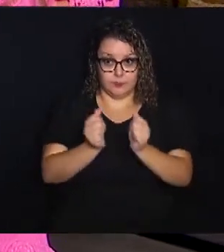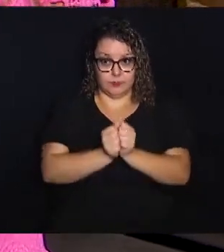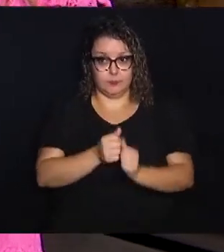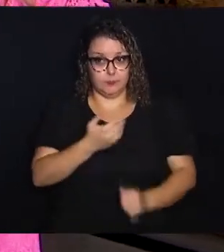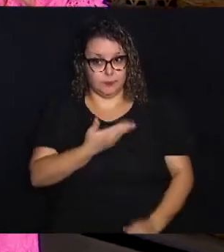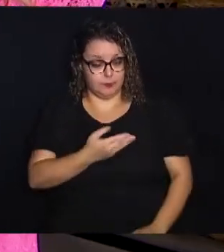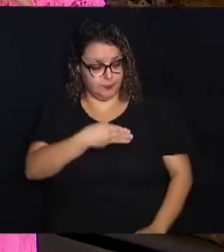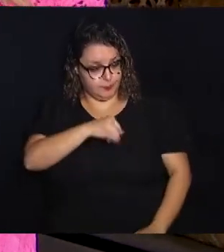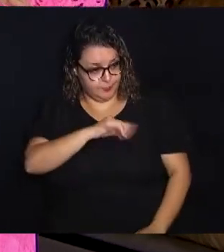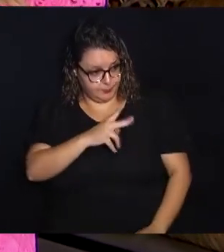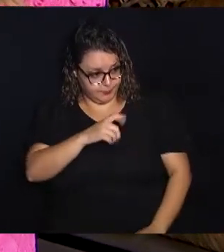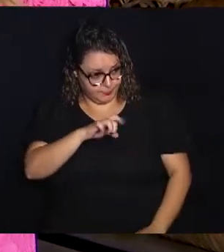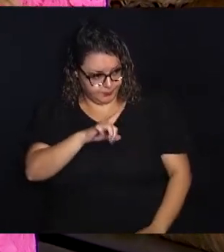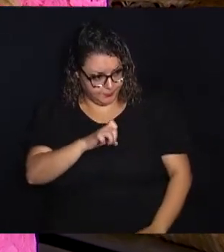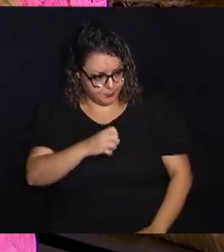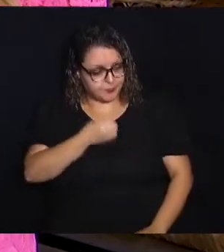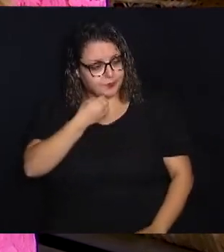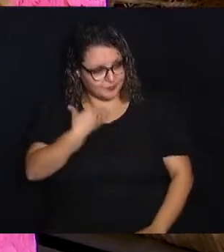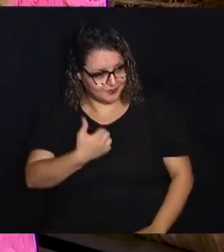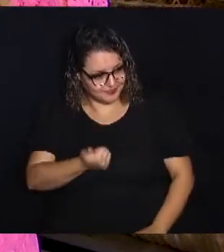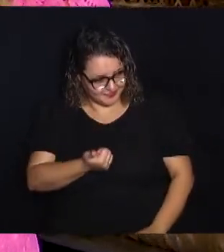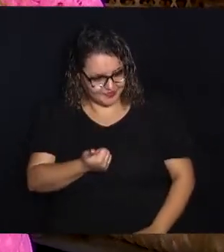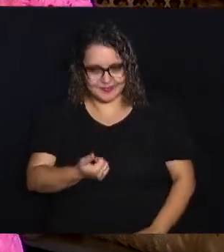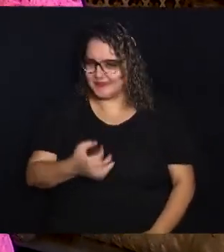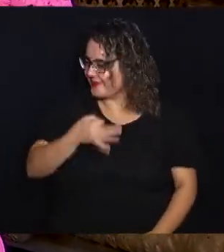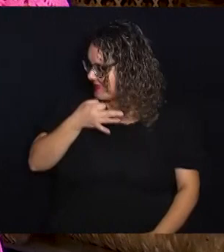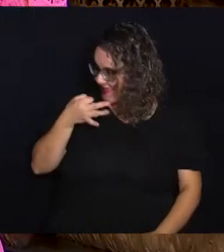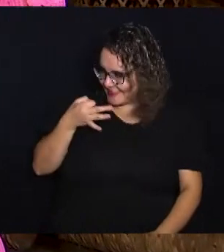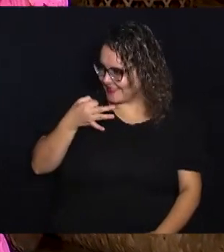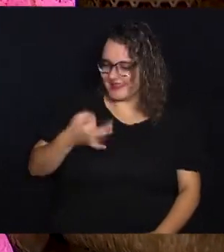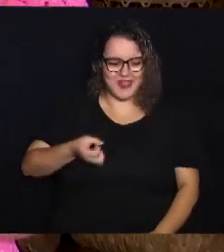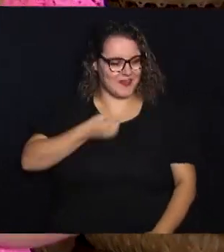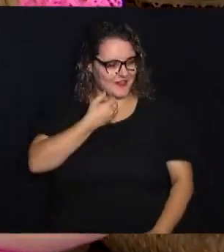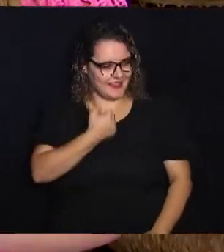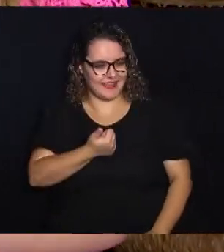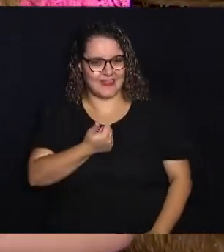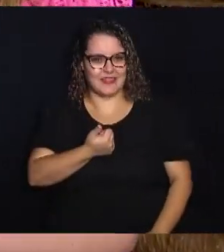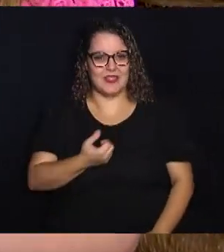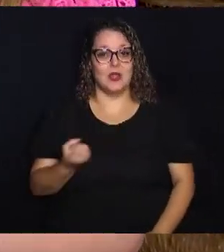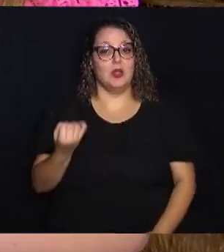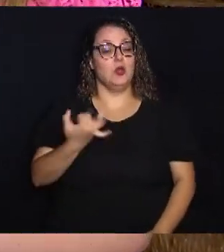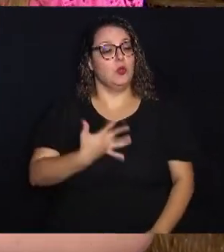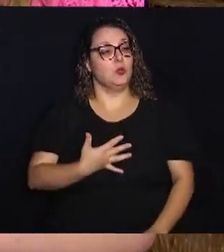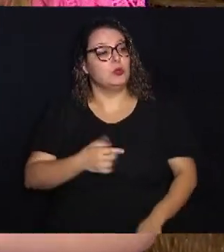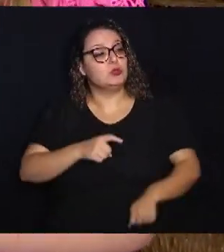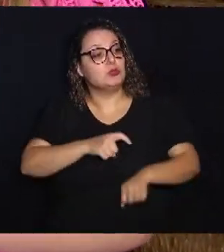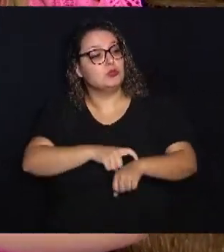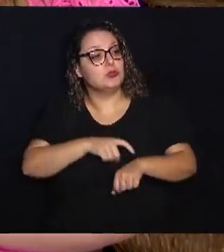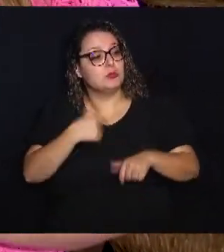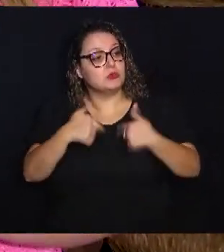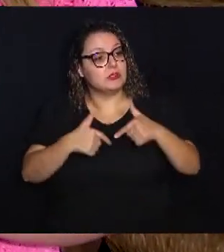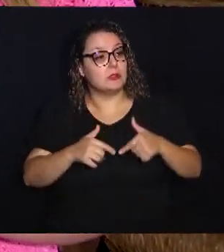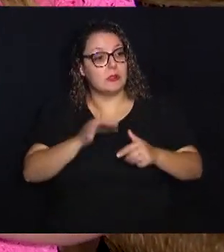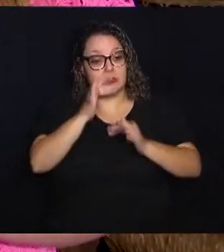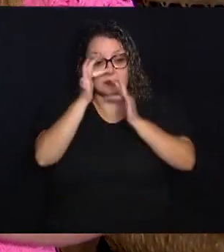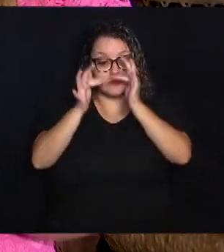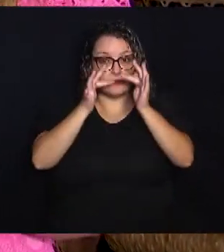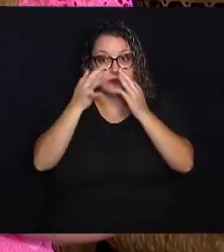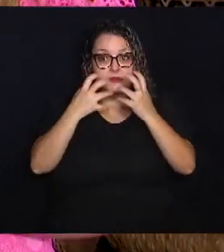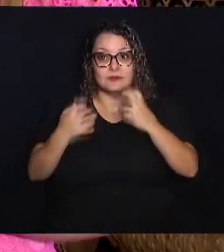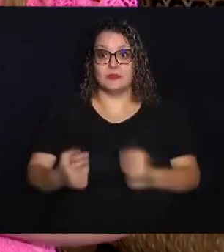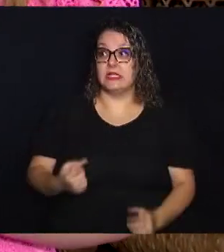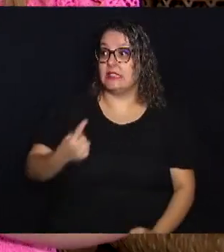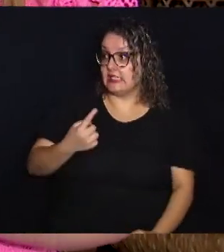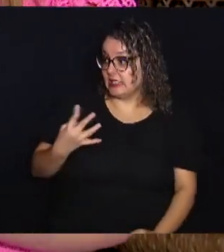estou aqui com a Michele. Tudo bom, Michele? Tudo ótimo. Beleza? Quanto tempo você trabalha já como florista?